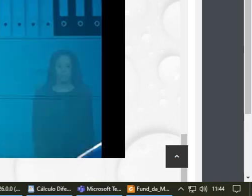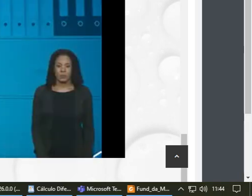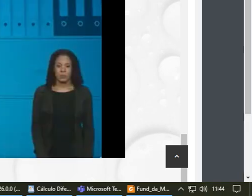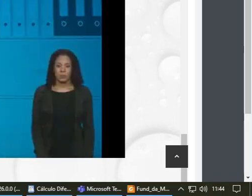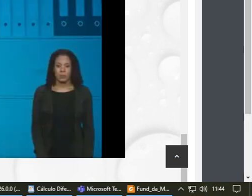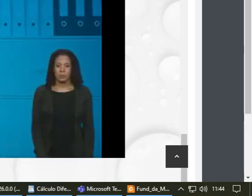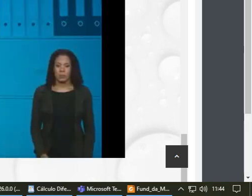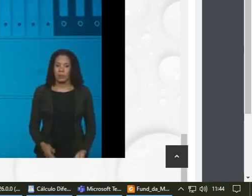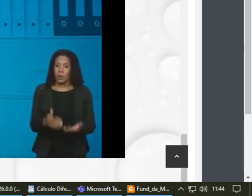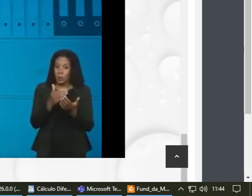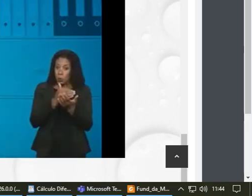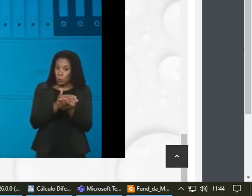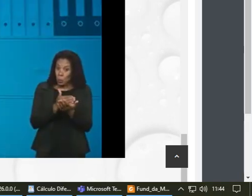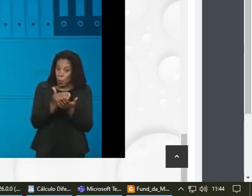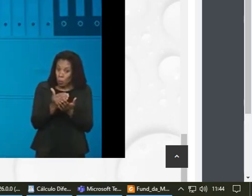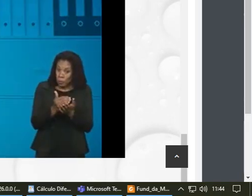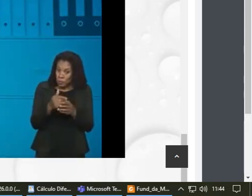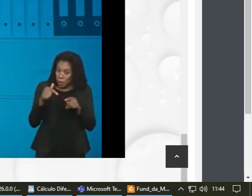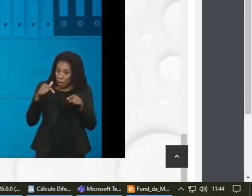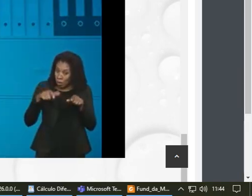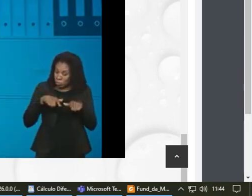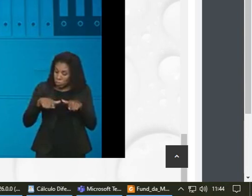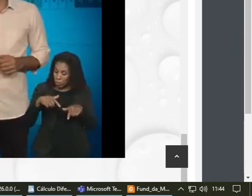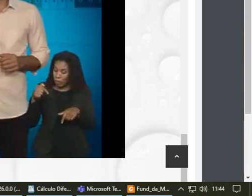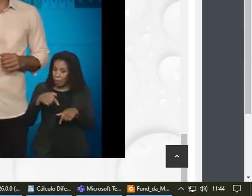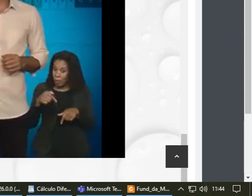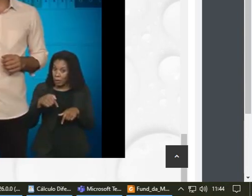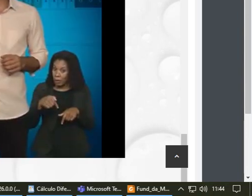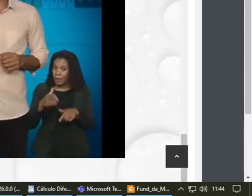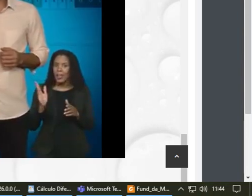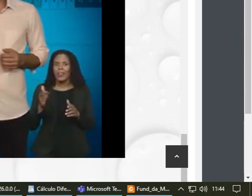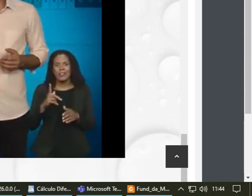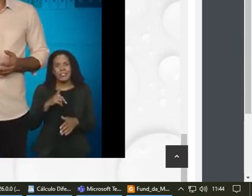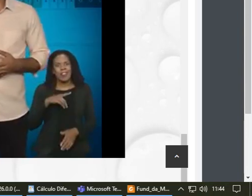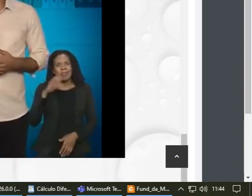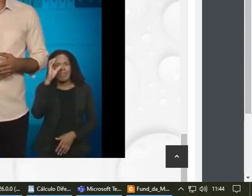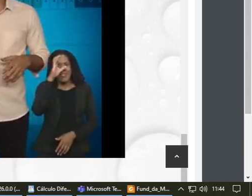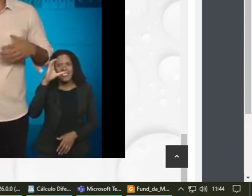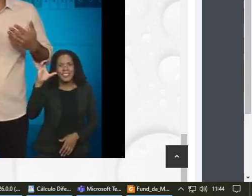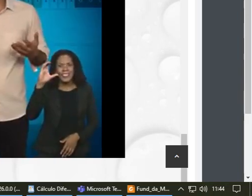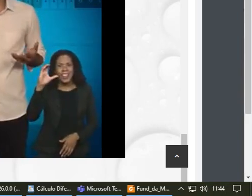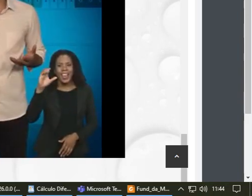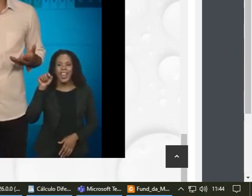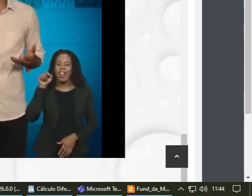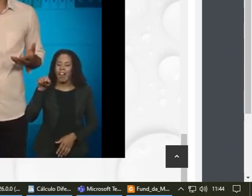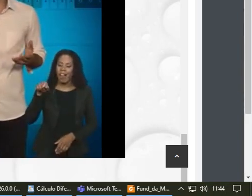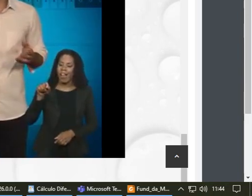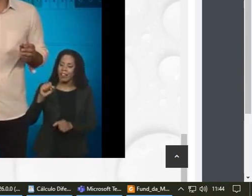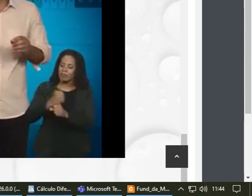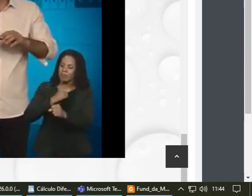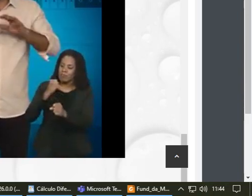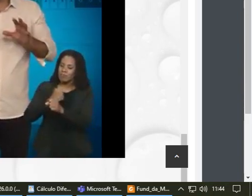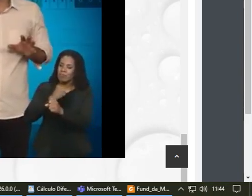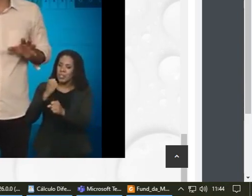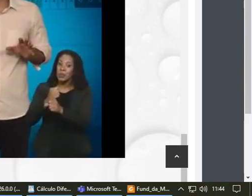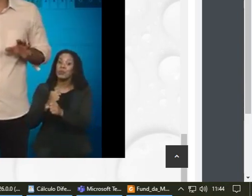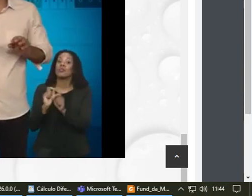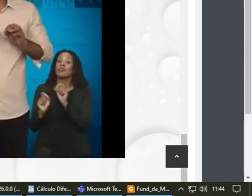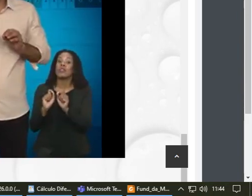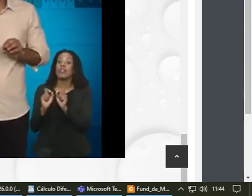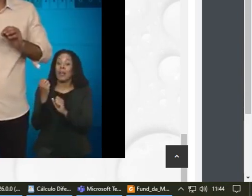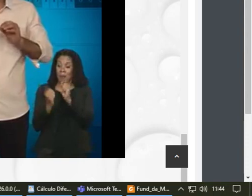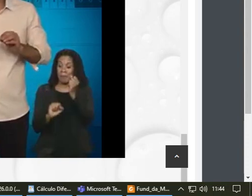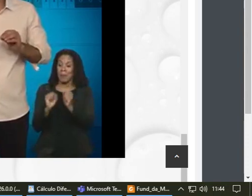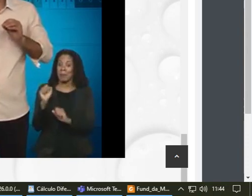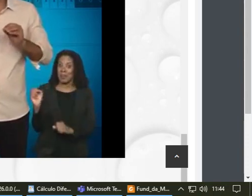Eu comecei aqui no escritório na semana passada e já tem meu primeiro cliente. Ele vai construir uma filial para expandir a empresa dele e quer fazer tudo certinho